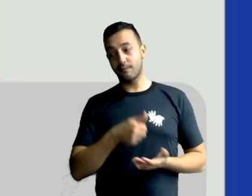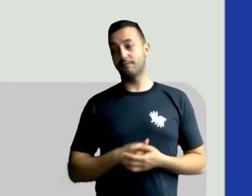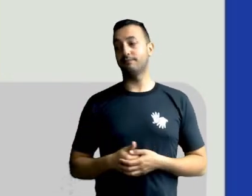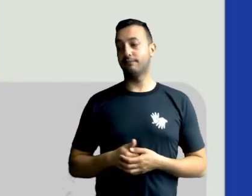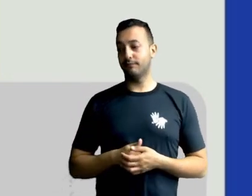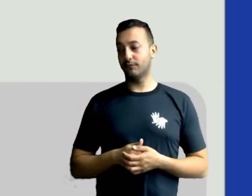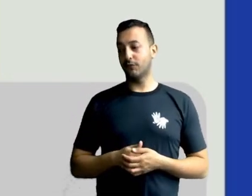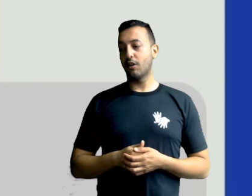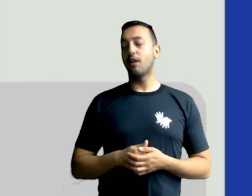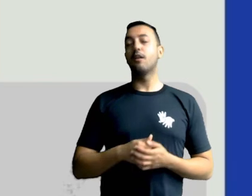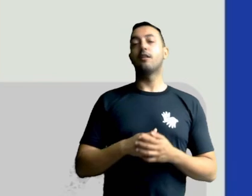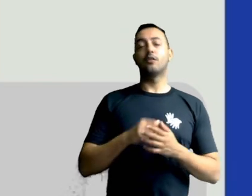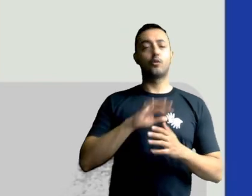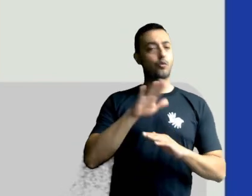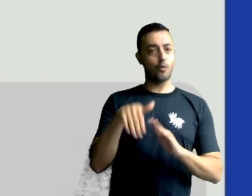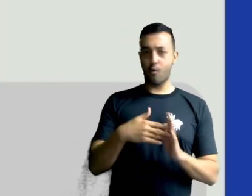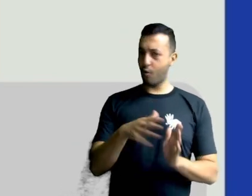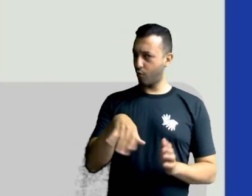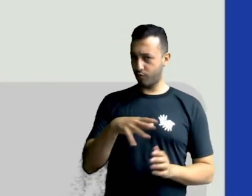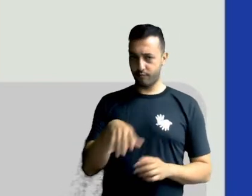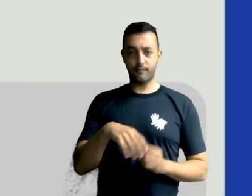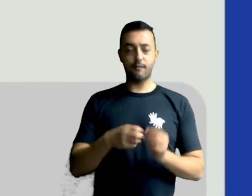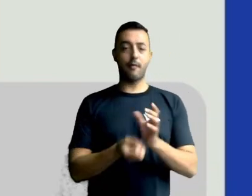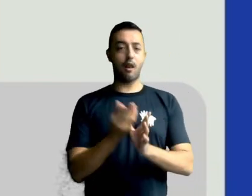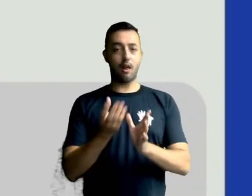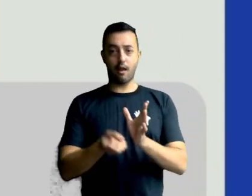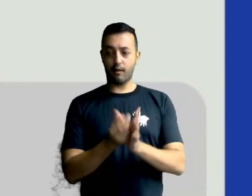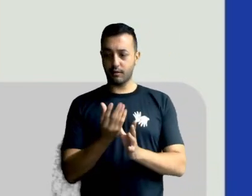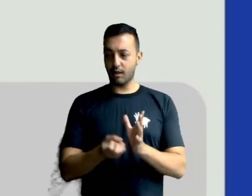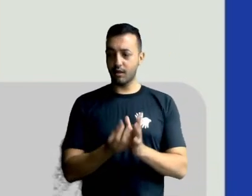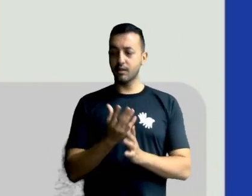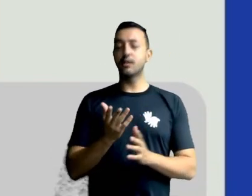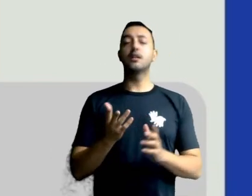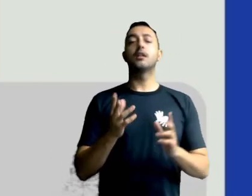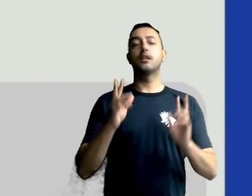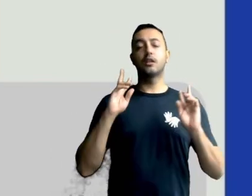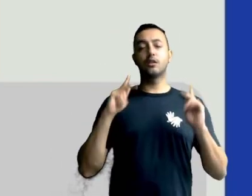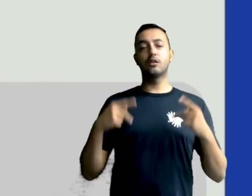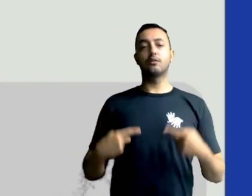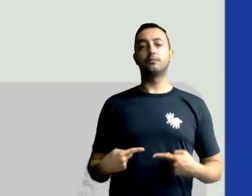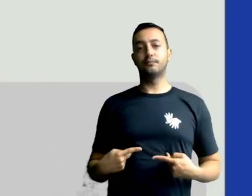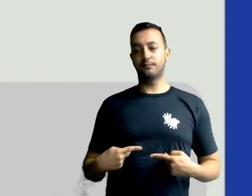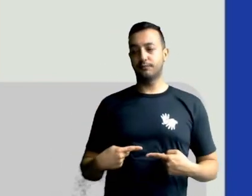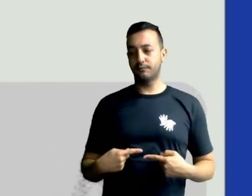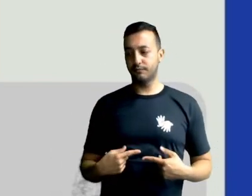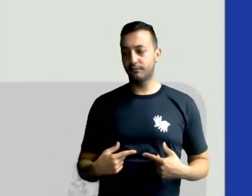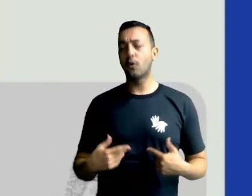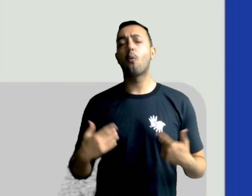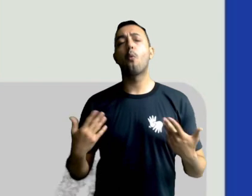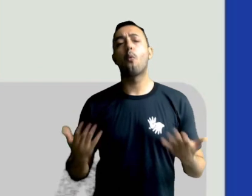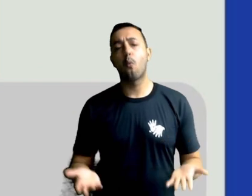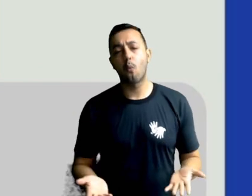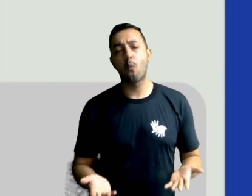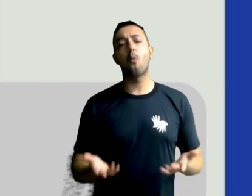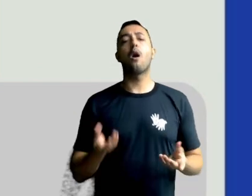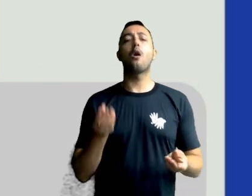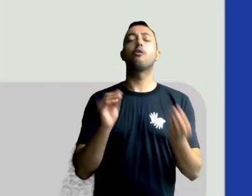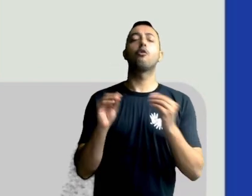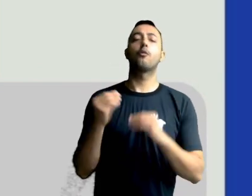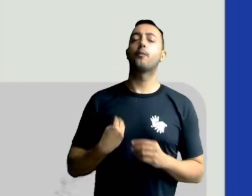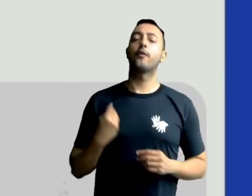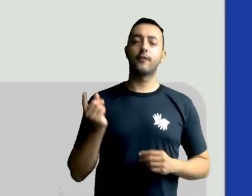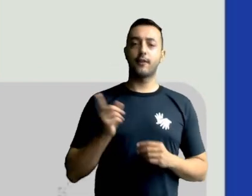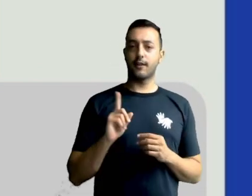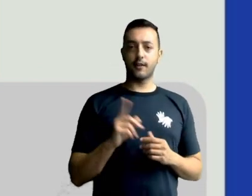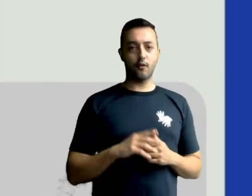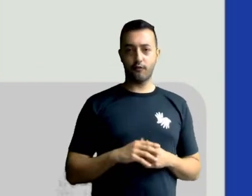vivos? Animais, todos os animais, tá? Plantas e seres humanos. E quais são os